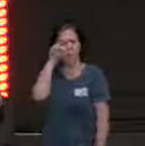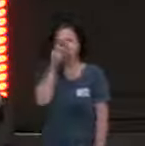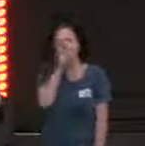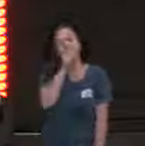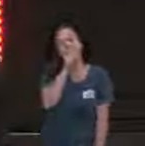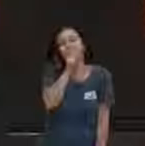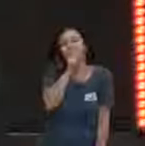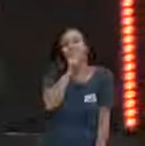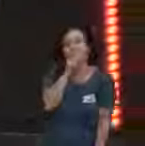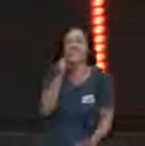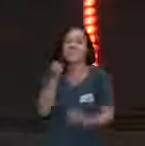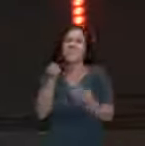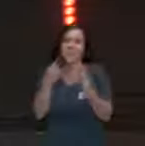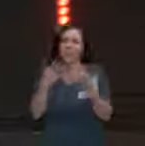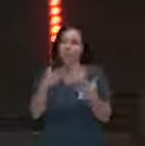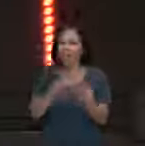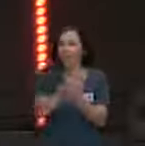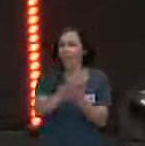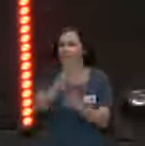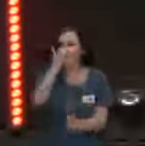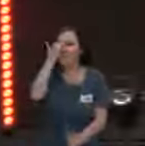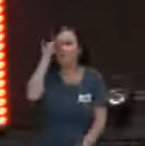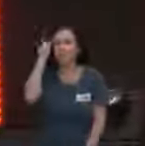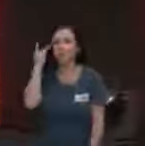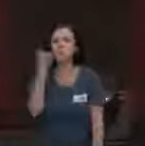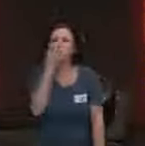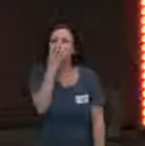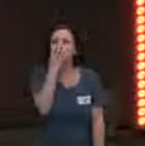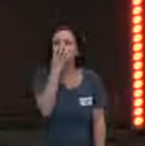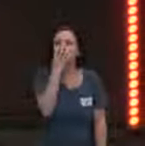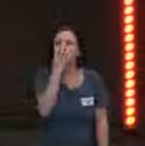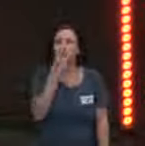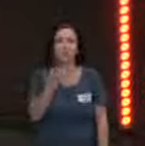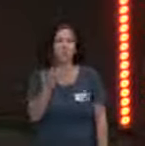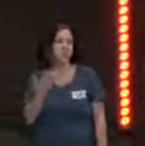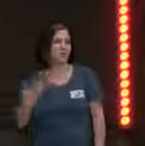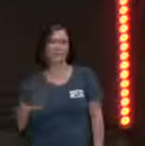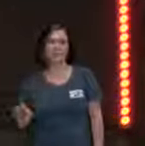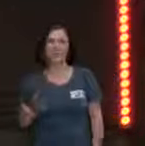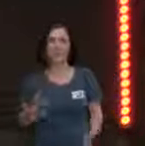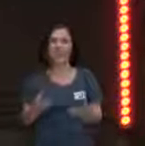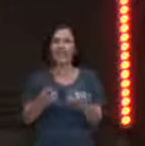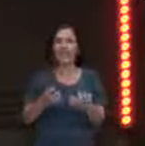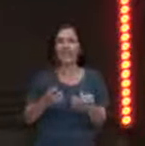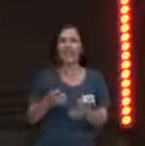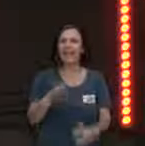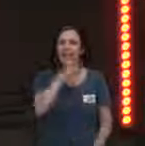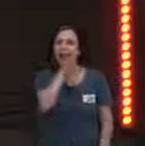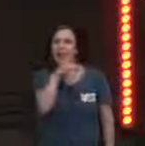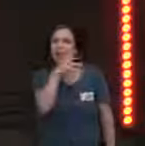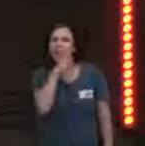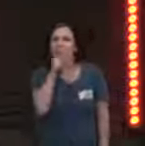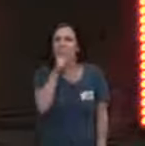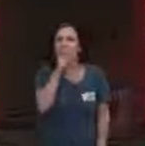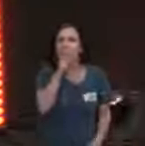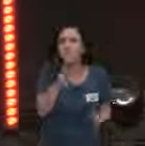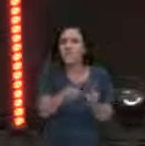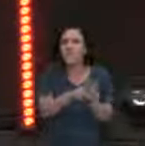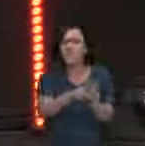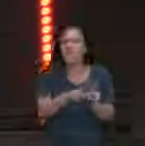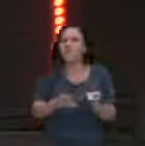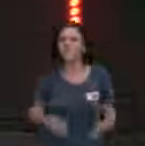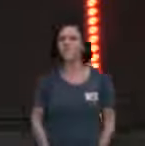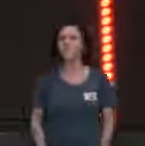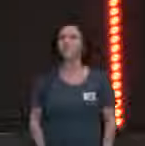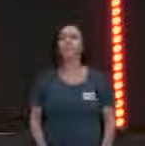e tem gente aqui que nem vai ter mais cachorro de estimação mas pinguim de estimação é mas talvez